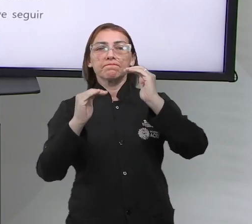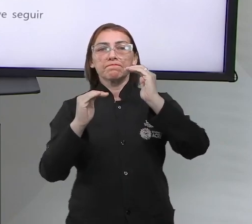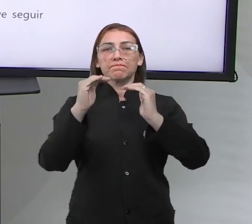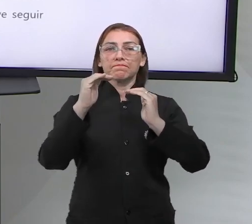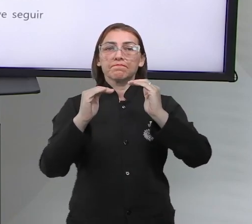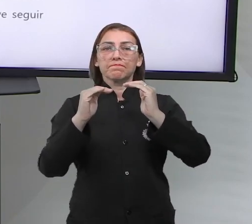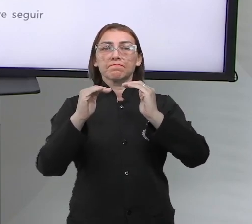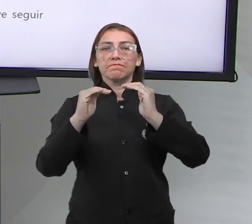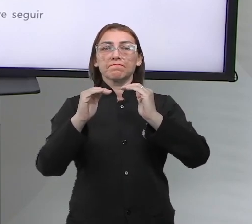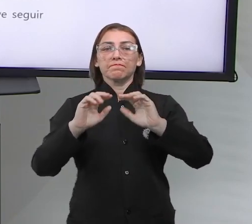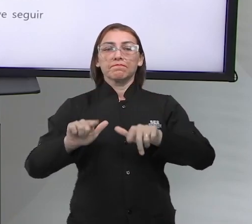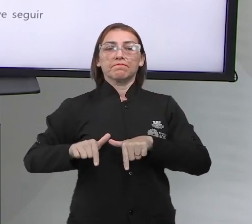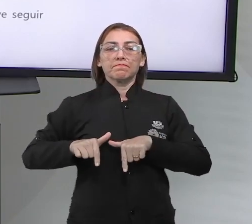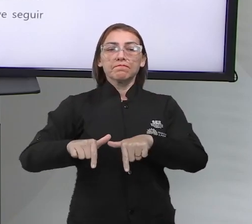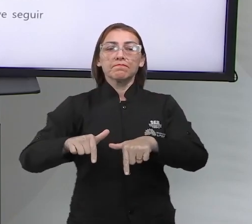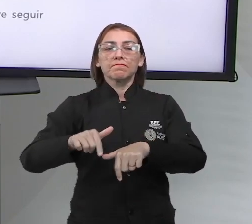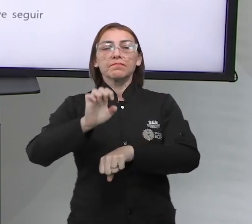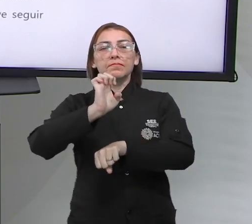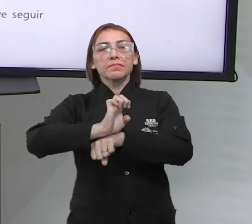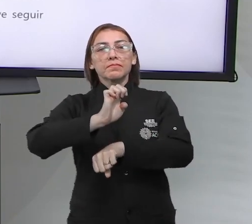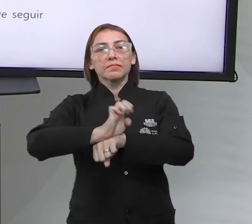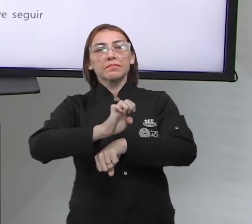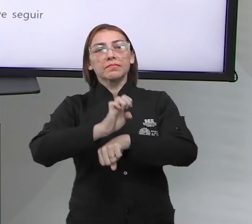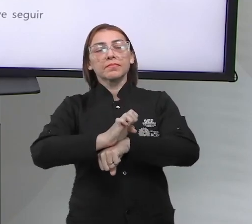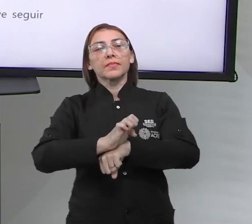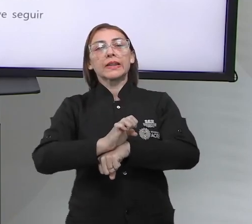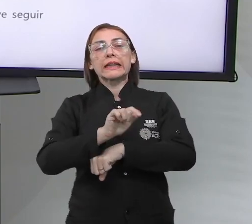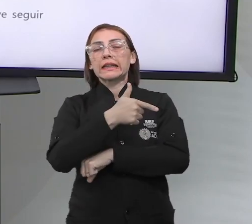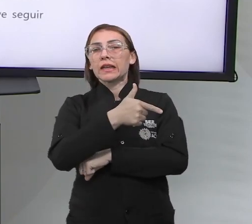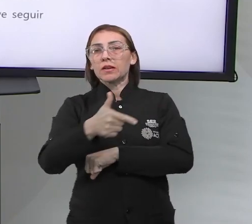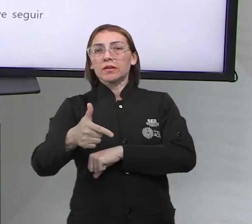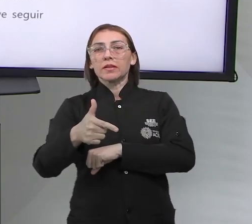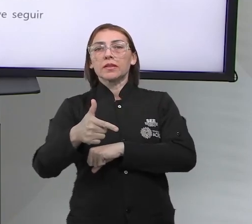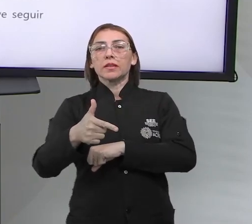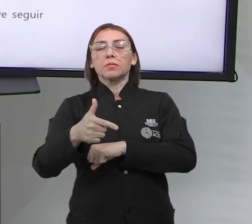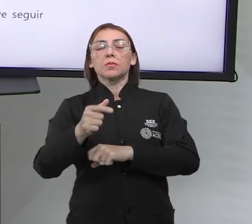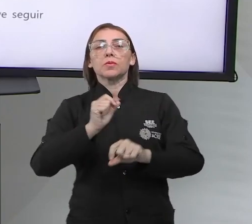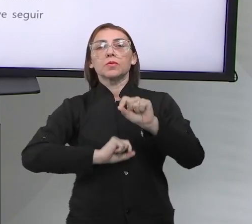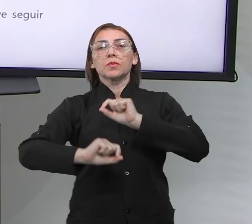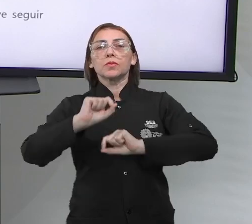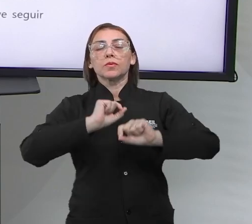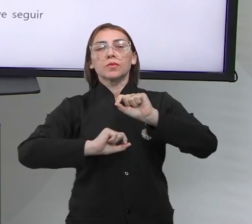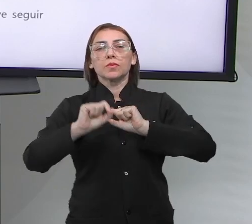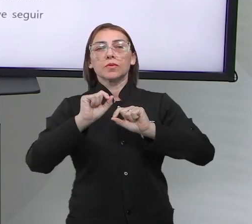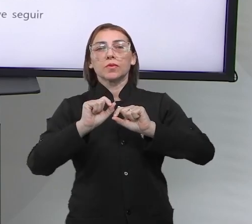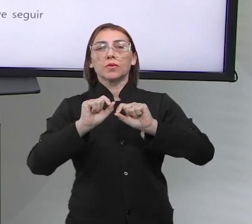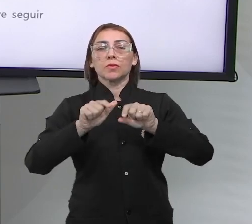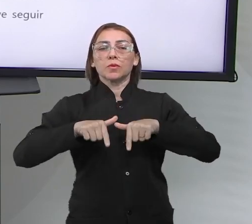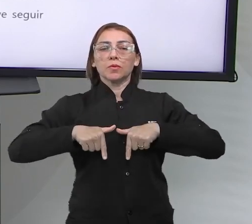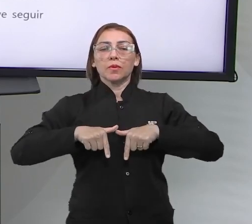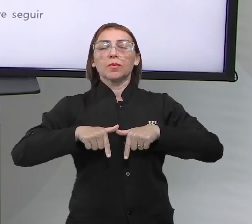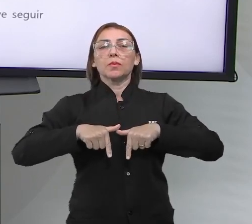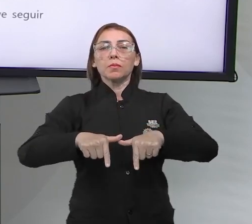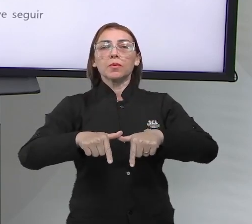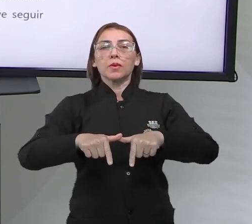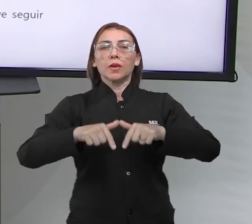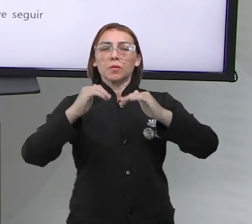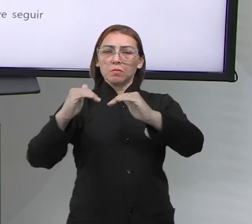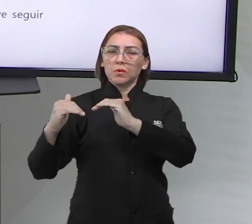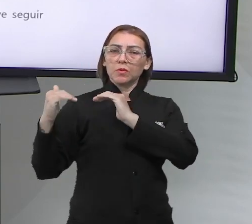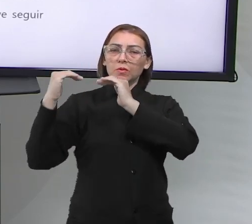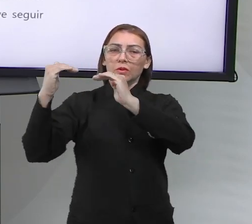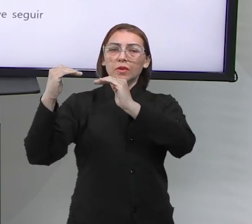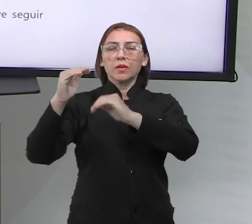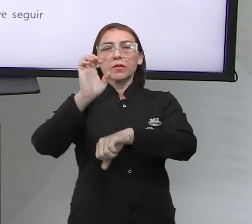do Estado. Então preste bem atenção, nós não temos uma concentração de um poder e de uma autoridade